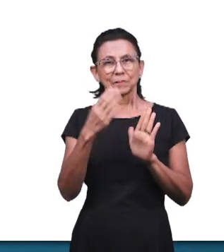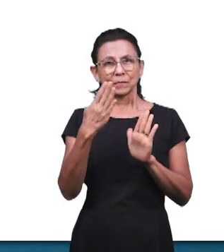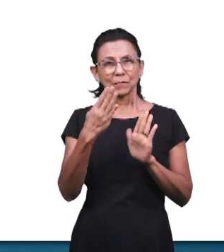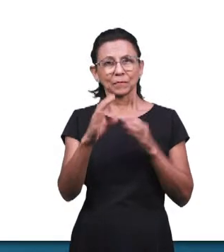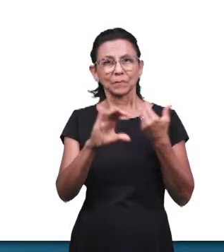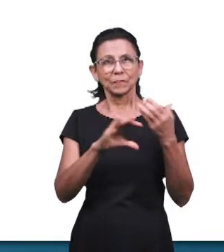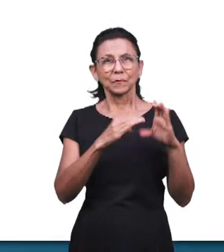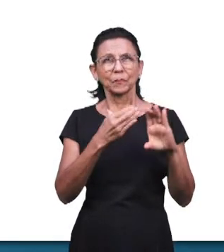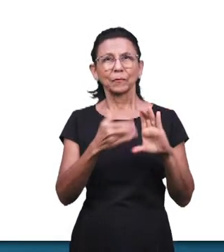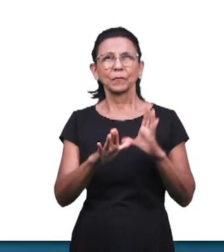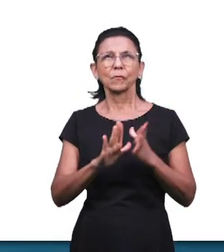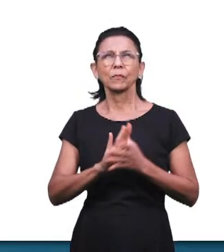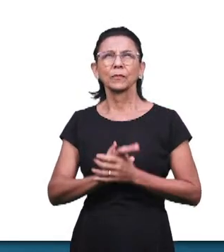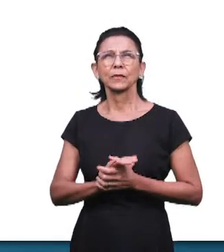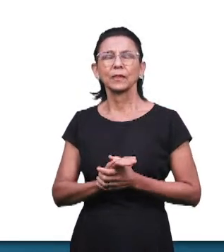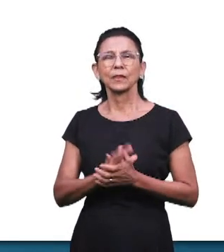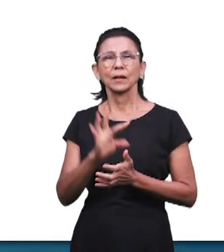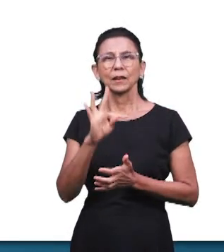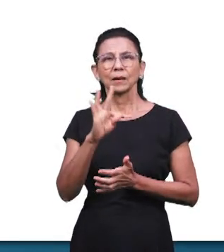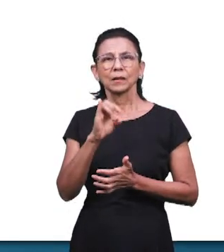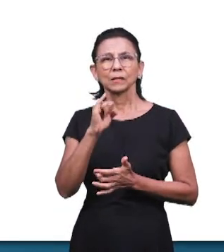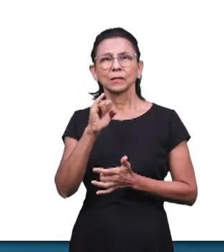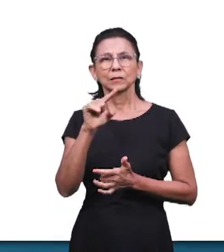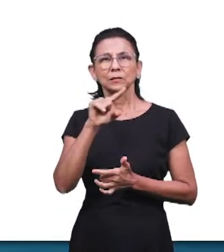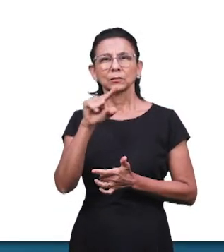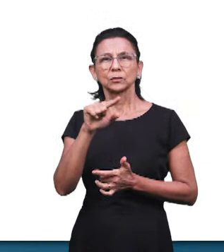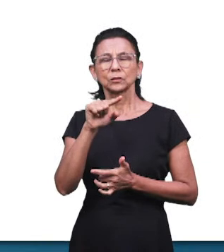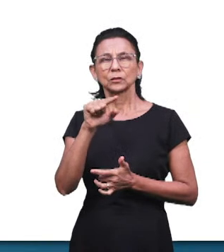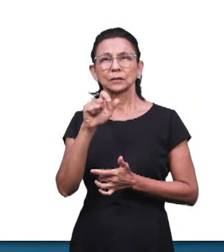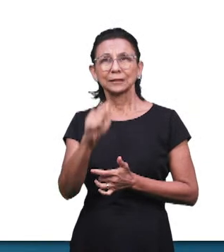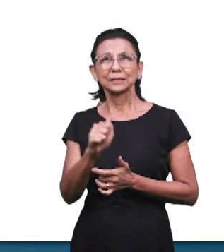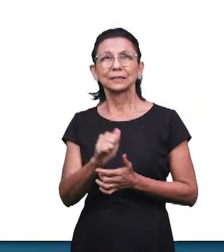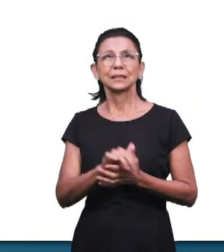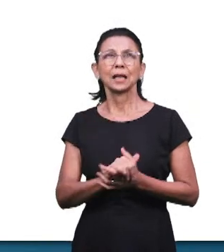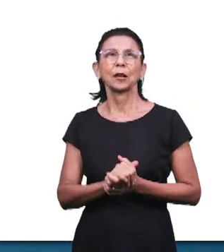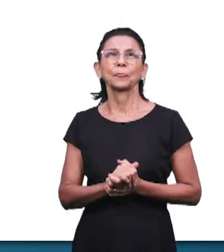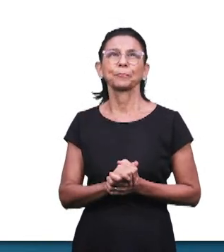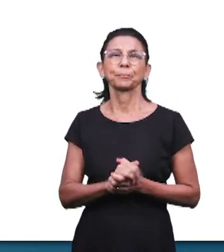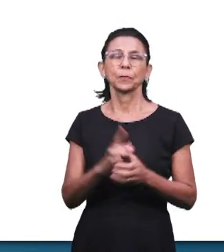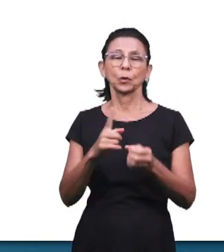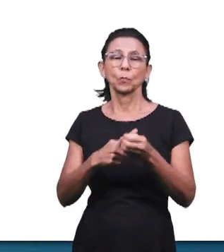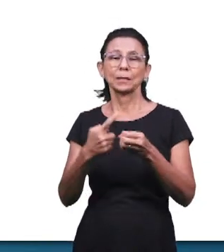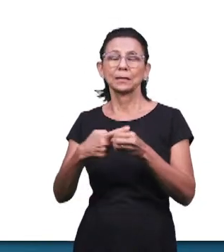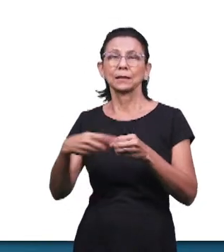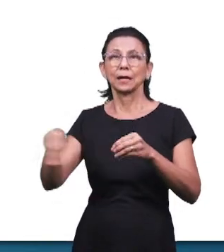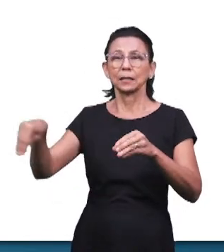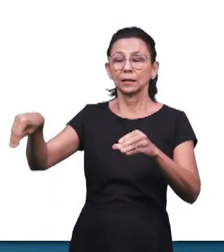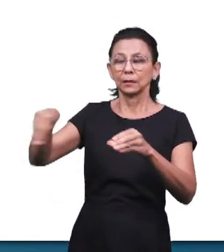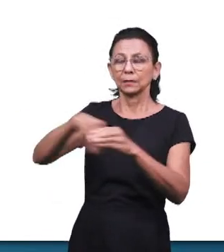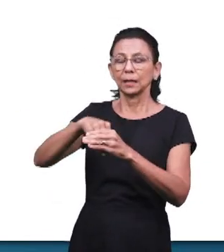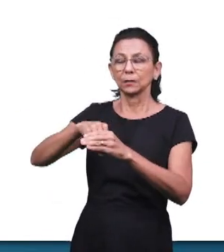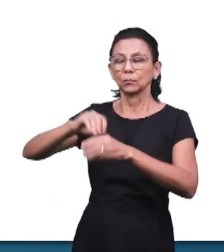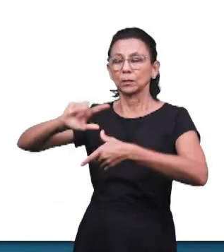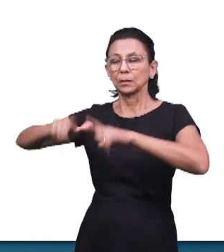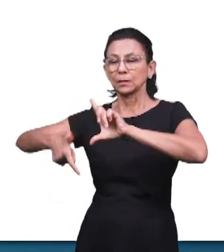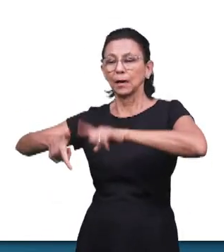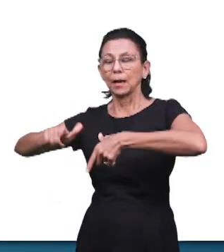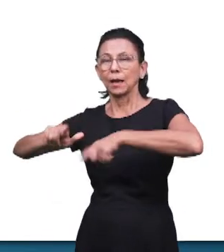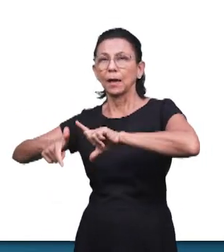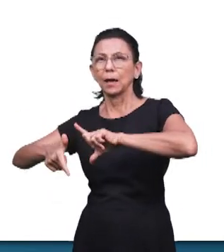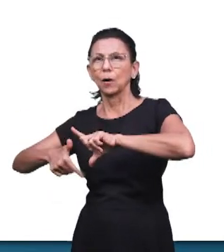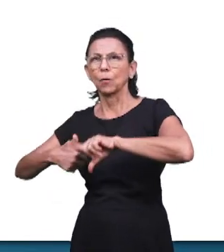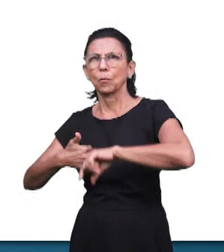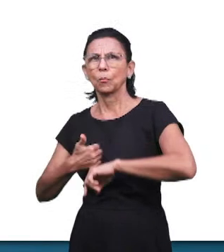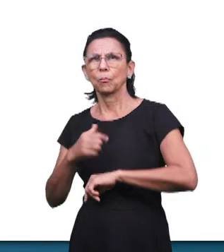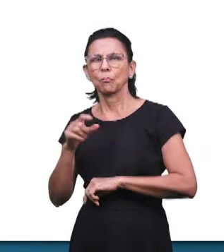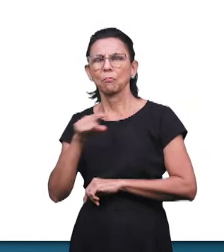4, Tirsá é uma cidade que foi incorporada a Israel. É uma afirmação. A pergunta é,